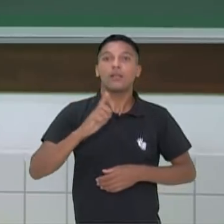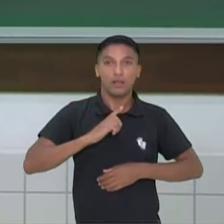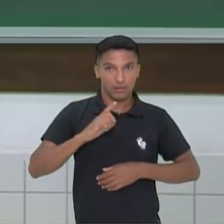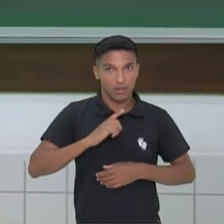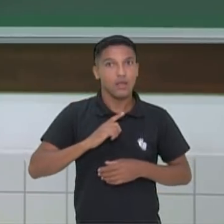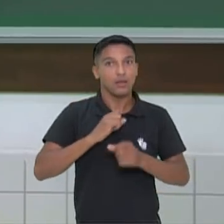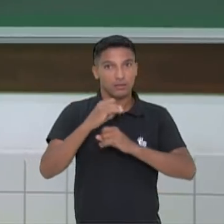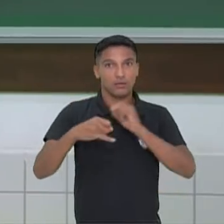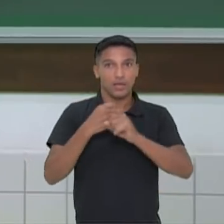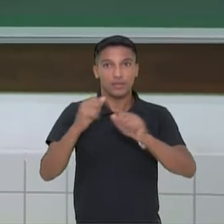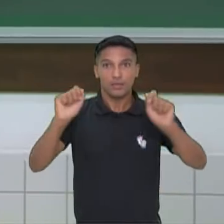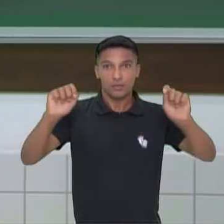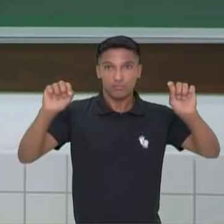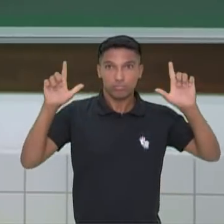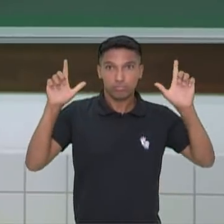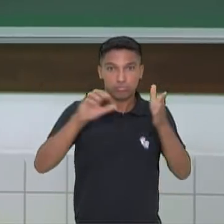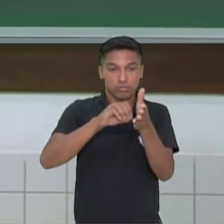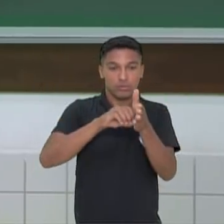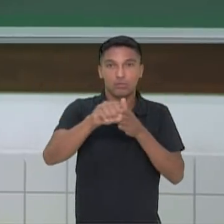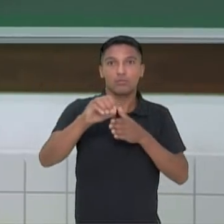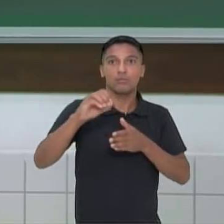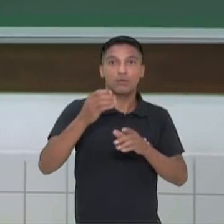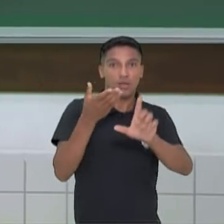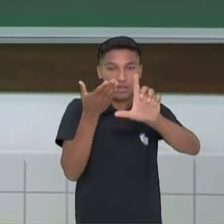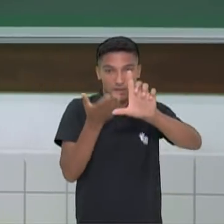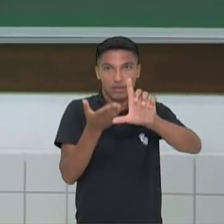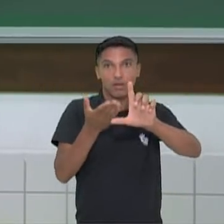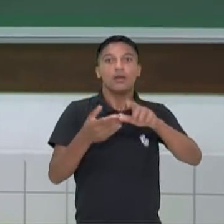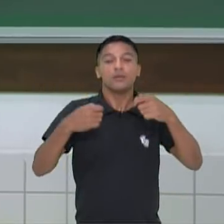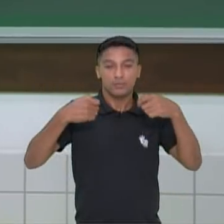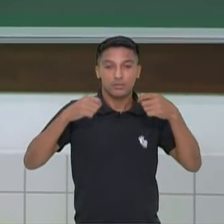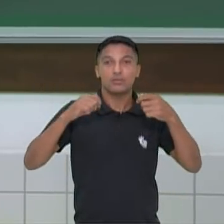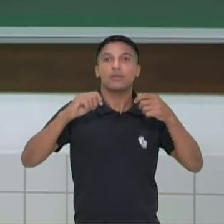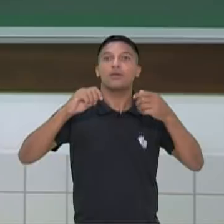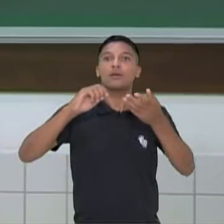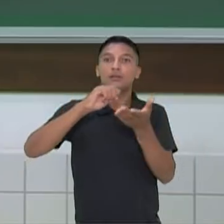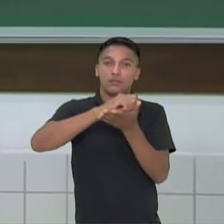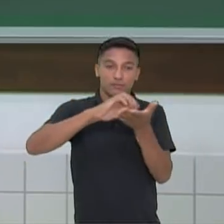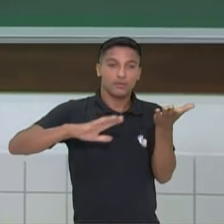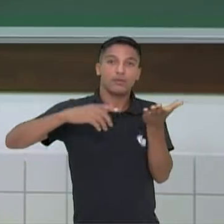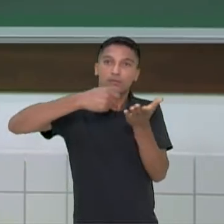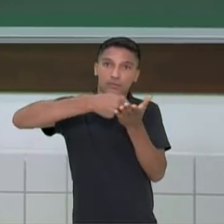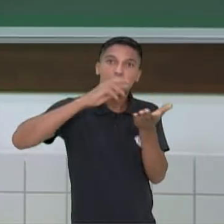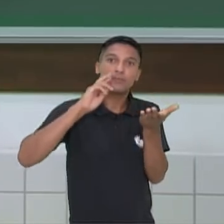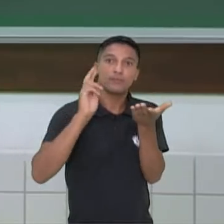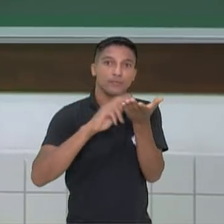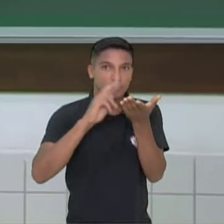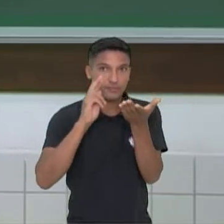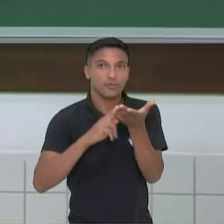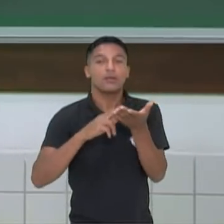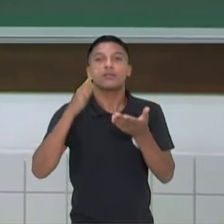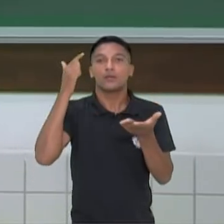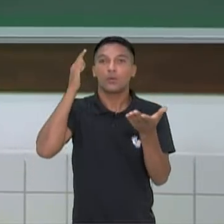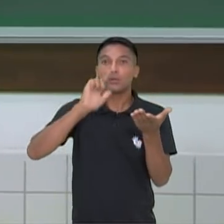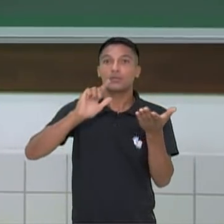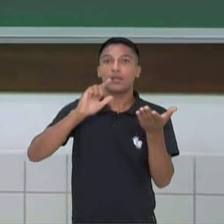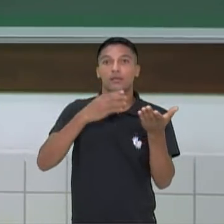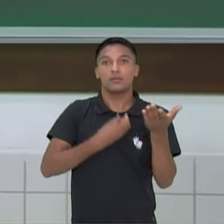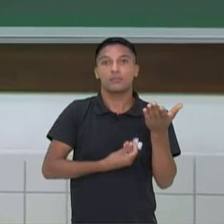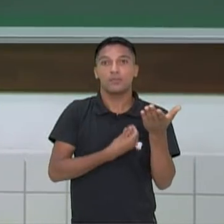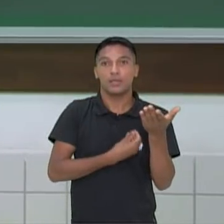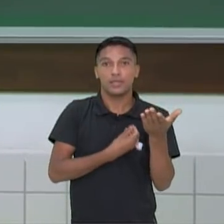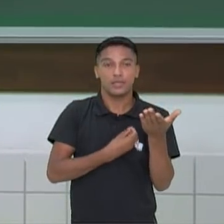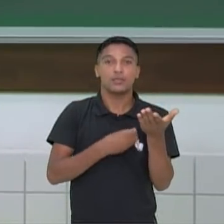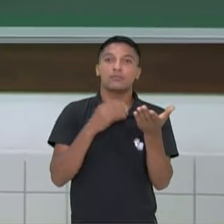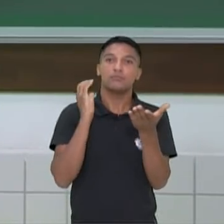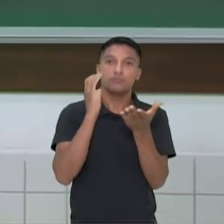Classroom, não esqueça, não deixe de fazer a atividade obrigatória. É ela que garante a sua presença aqui